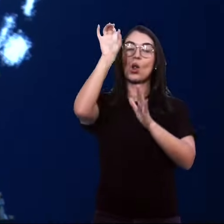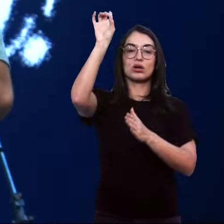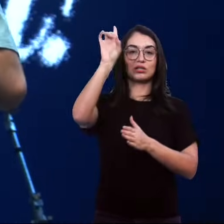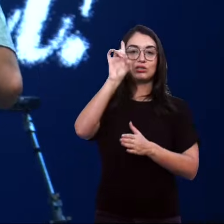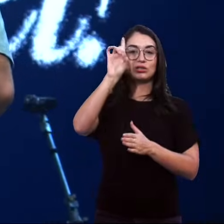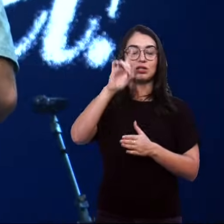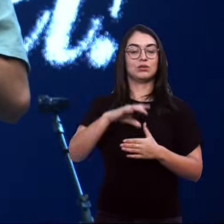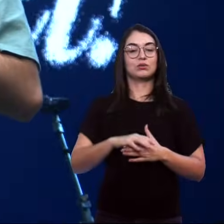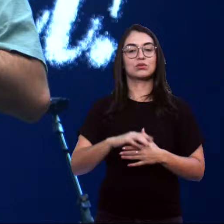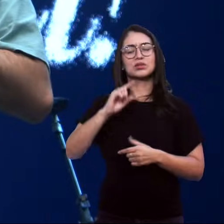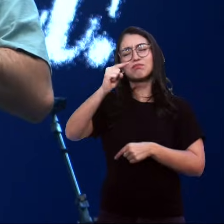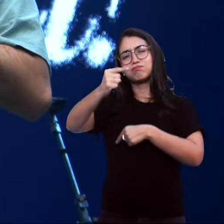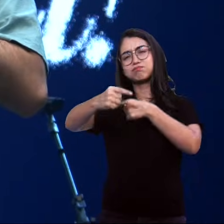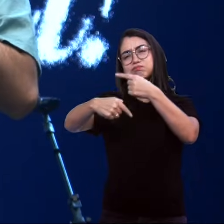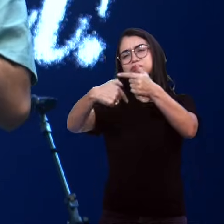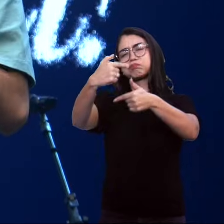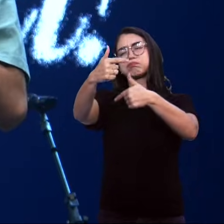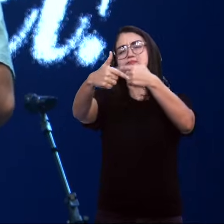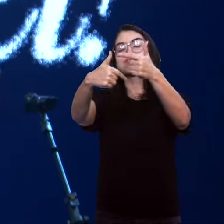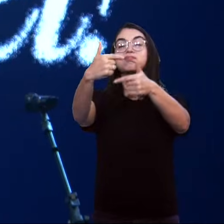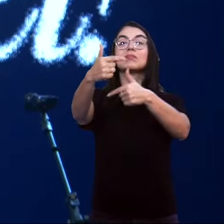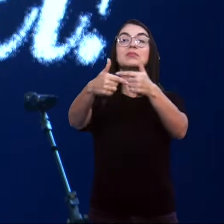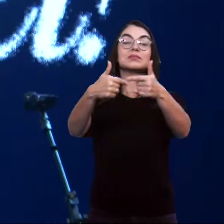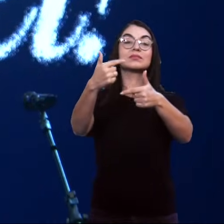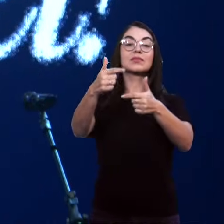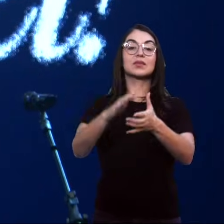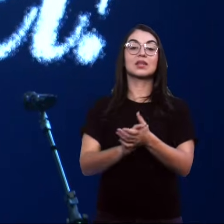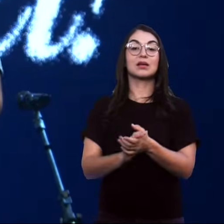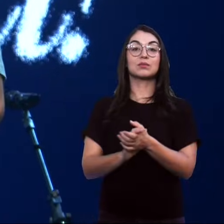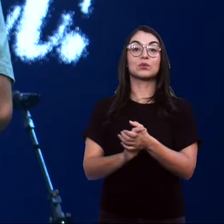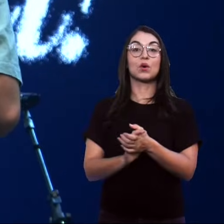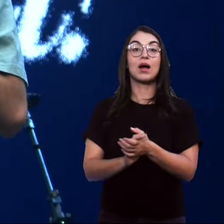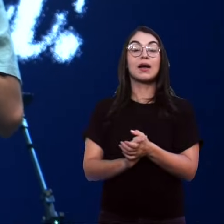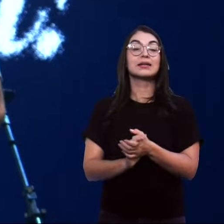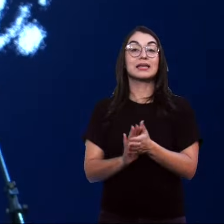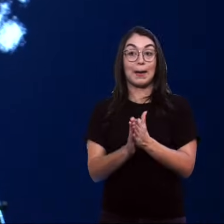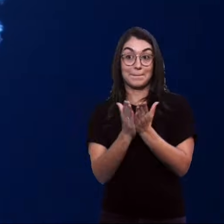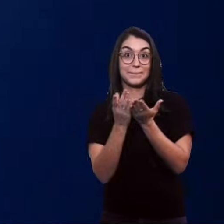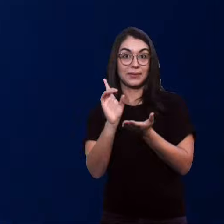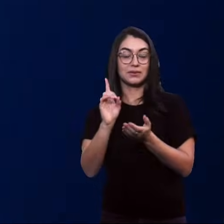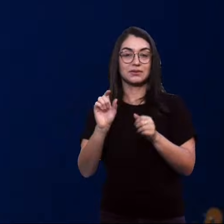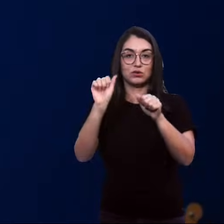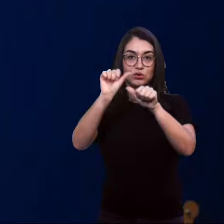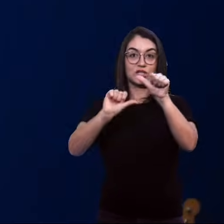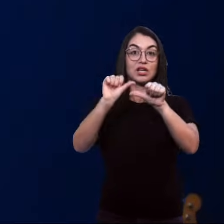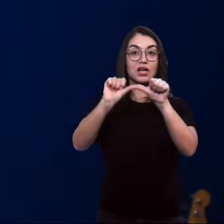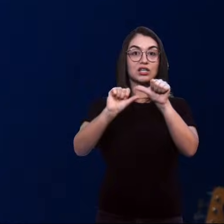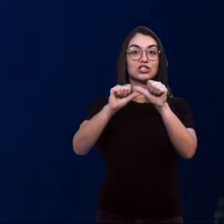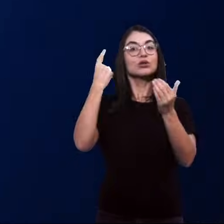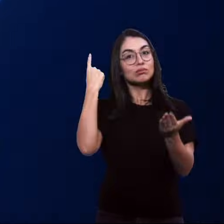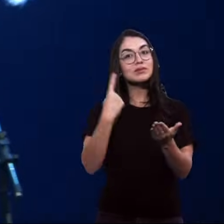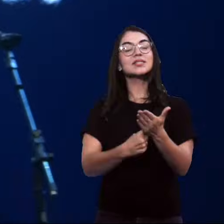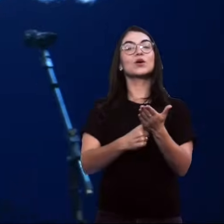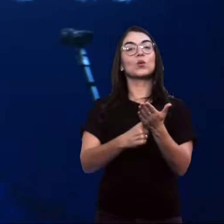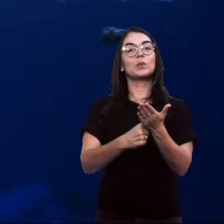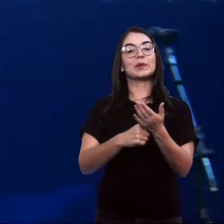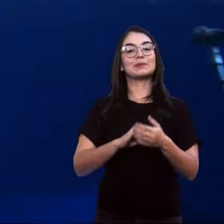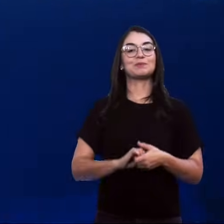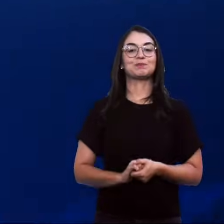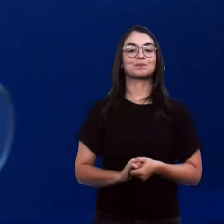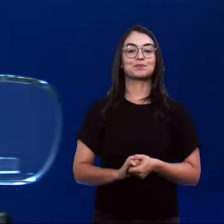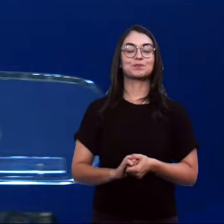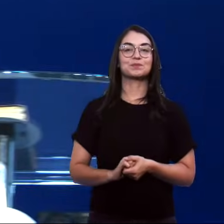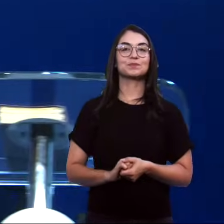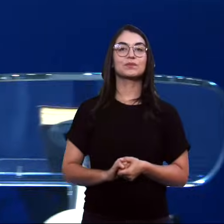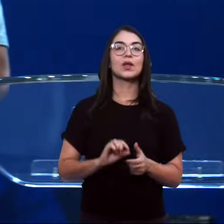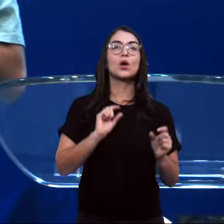encarnada. Séculos depois, a palavra de Ageu se cumpre. E aqui, o que a gente aprende? O que